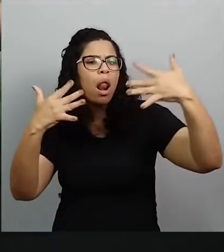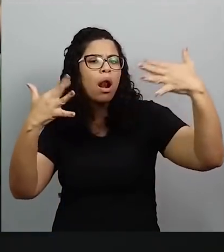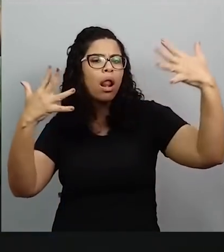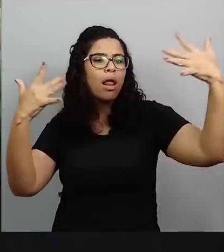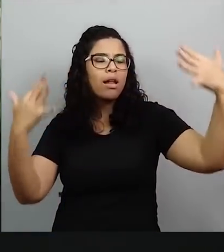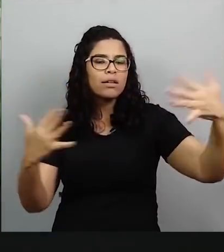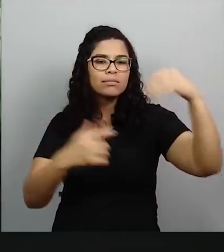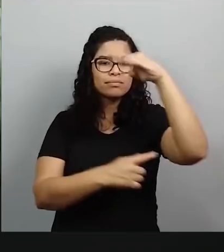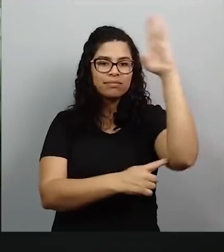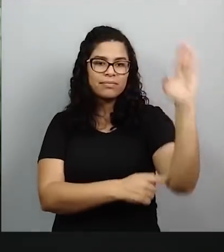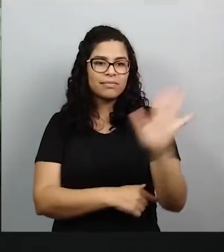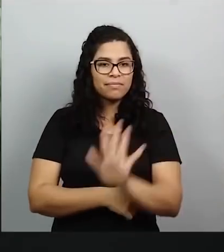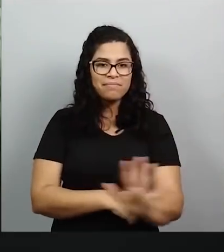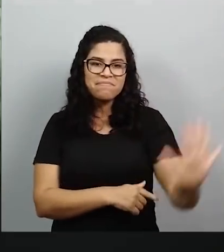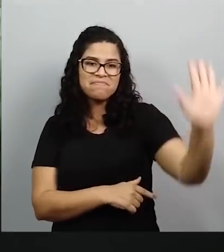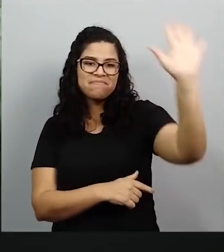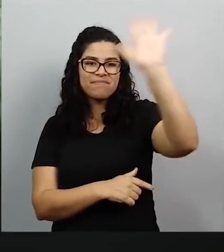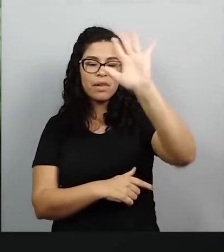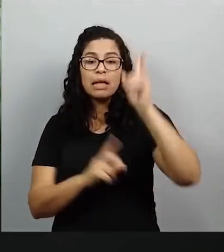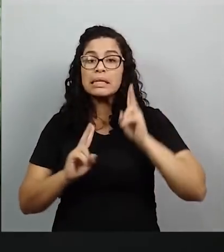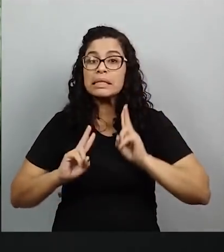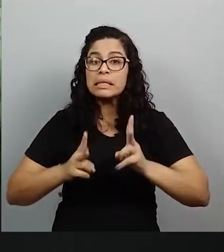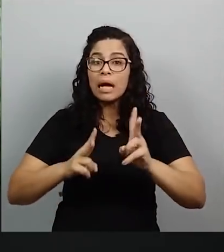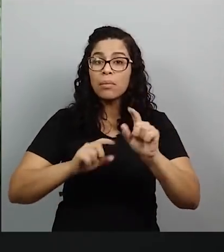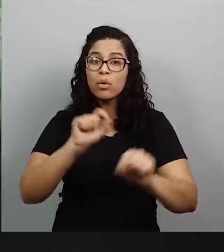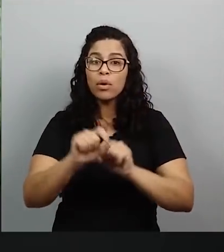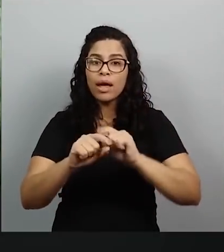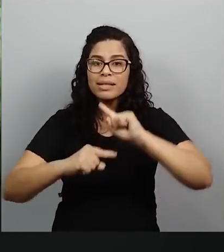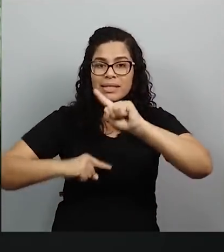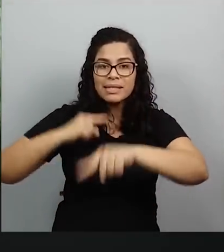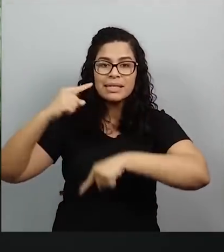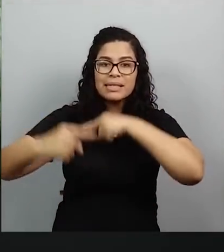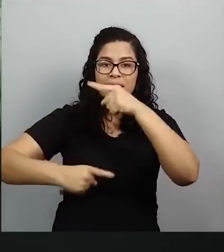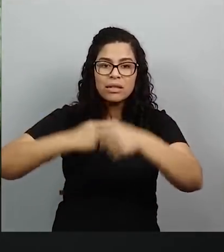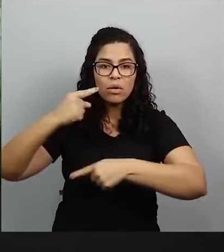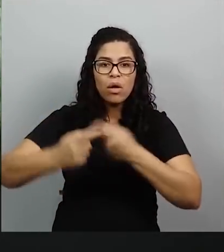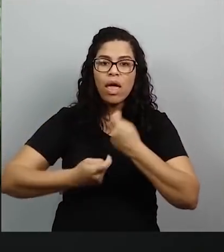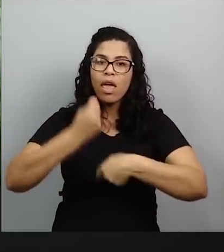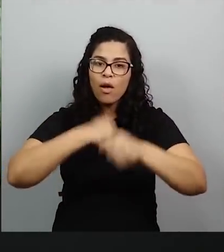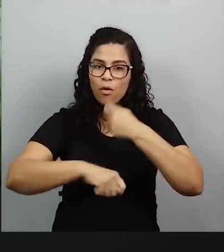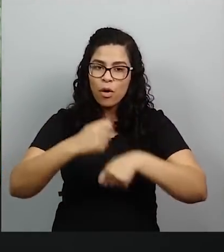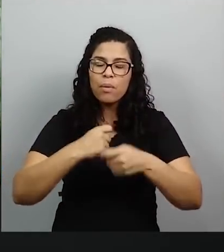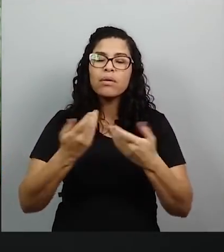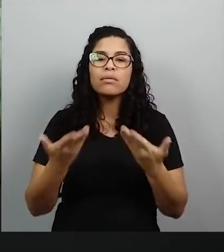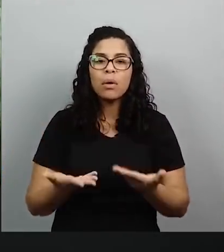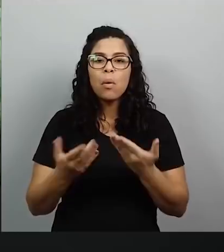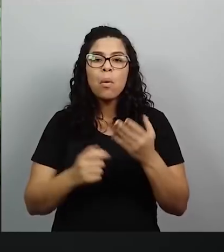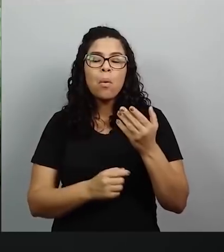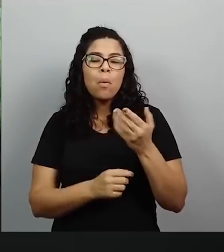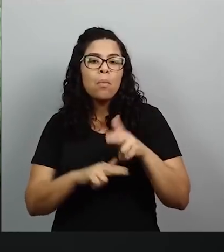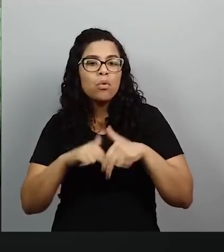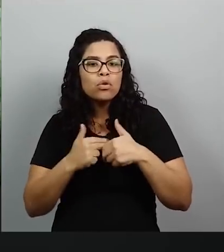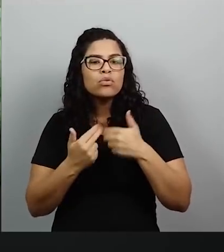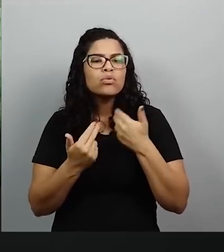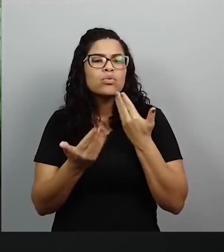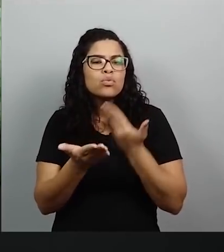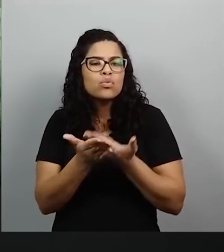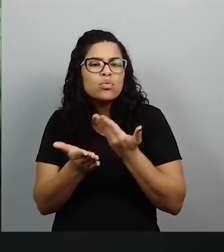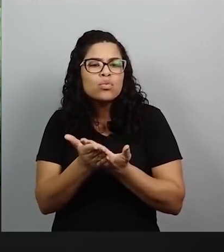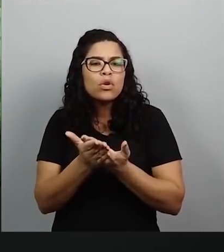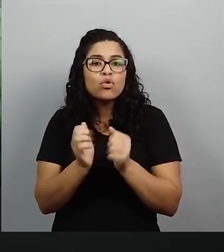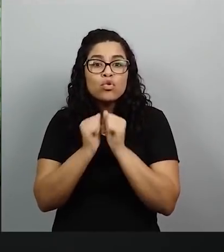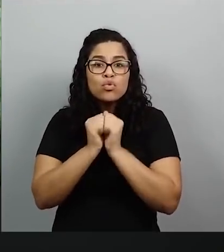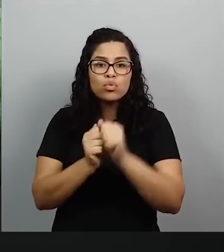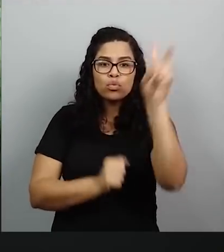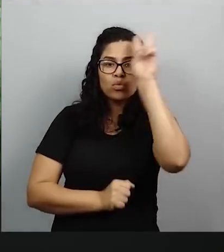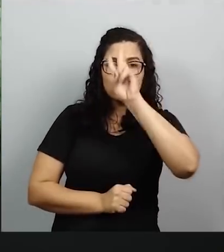que a expansão do território brasileiro, ele aconteceu sempre através dos ciclos econômicos. Por isso que é tão importante estudar a